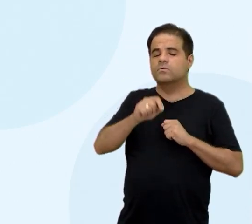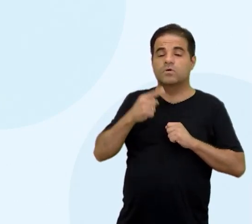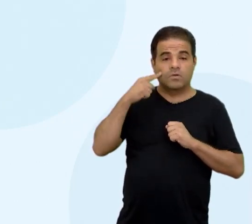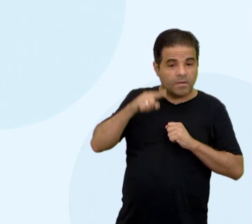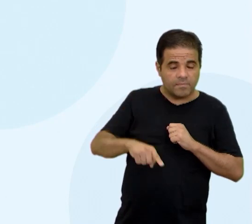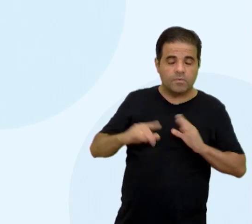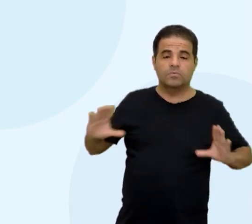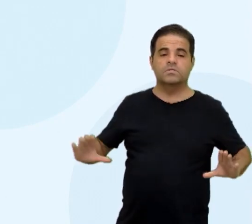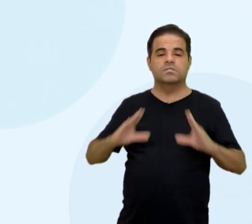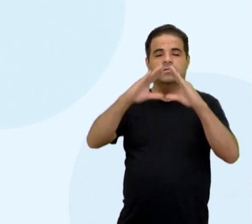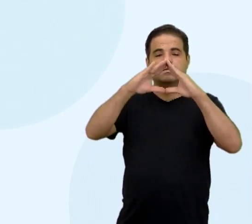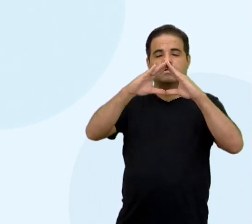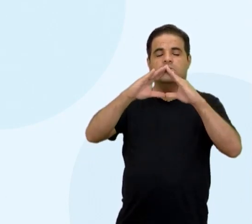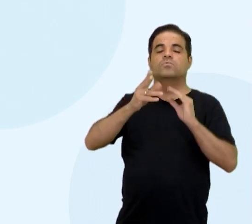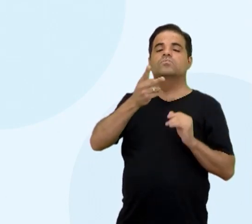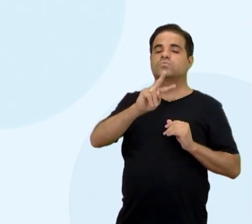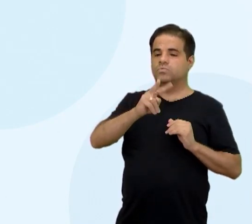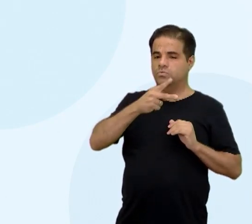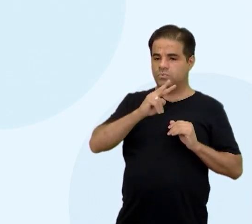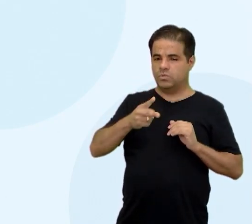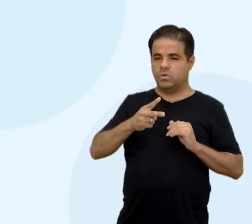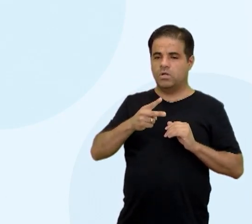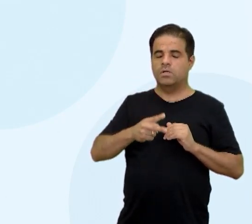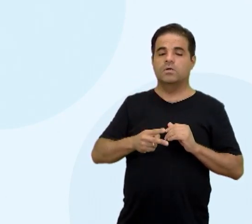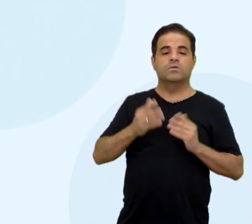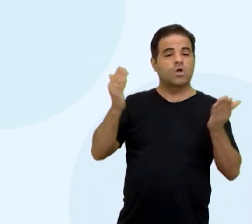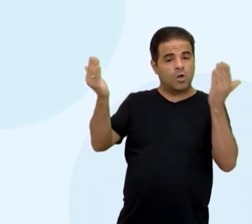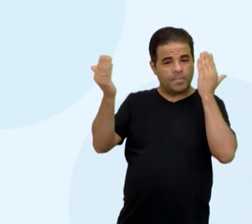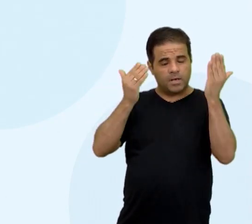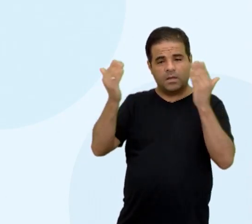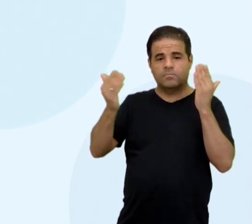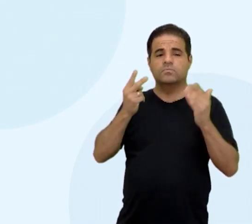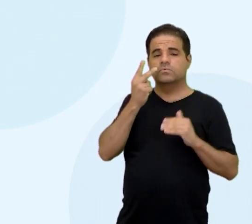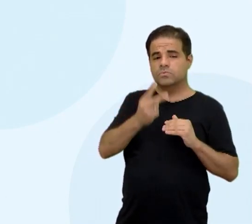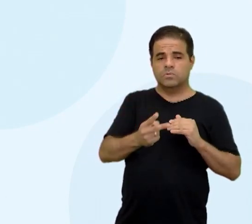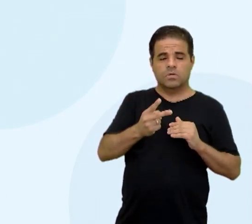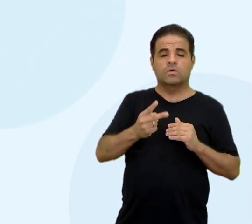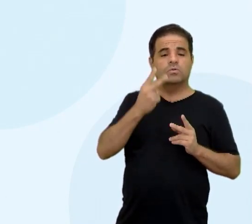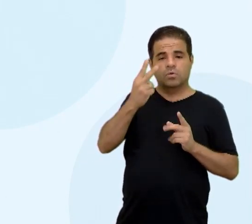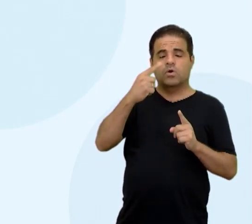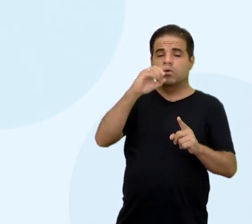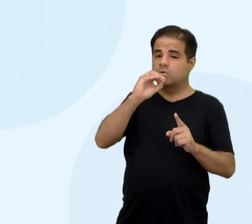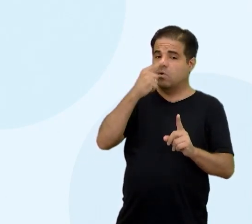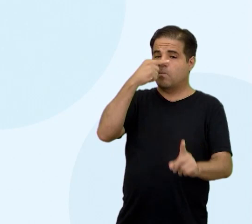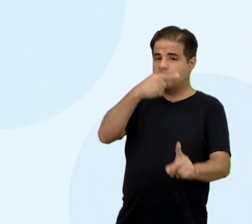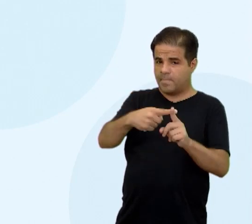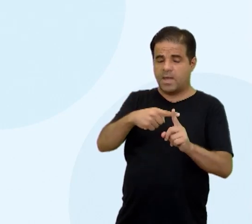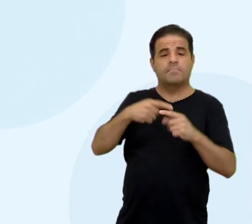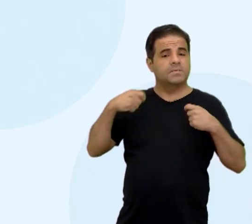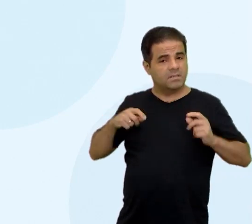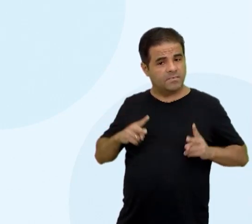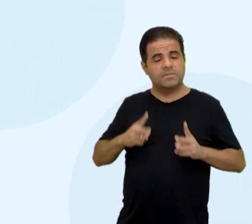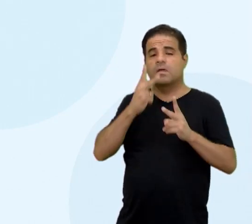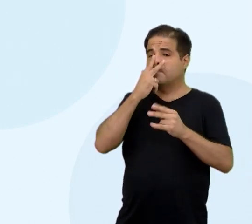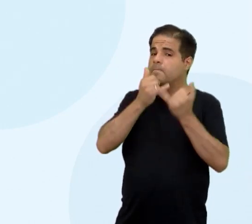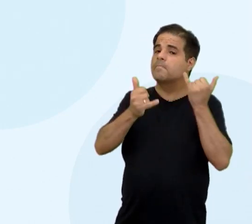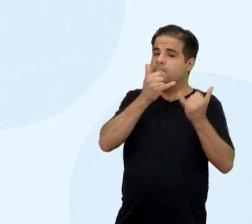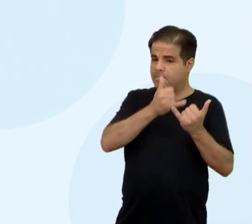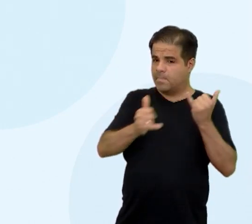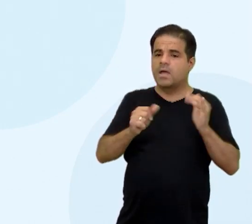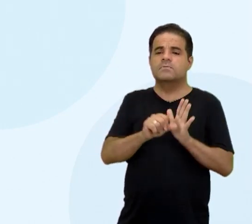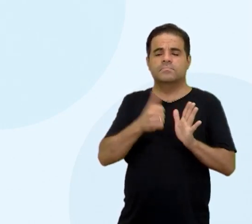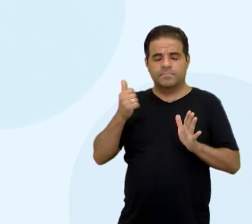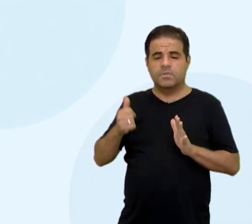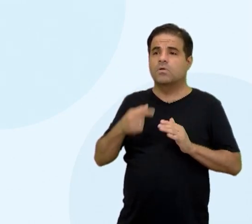Olhar para o triângulo, para os dois triângulos. A gente está comparando sempre dois triângulos, dois ou mais, mas a gente tem que fazer sempre aos pares primeiro, tá